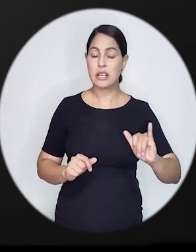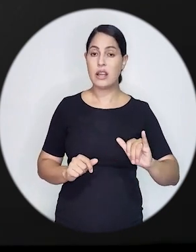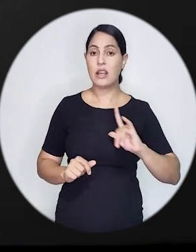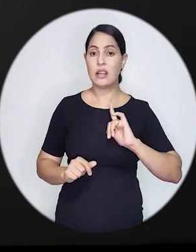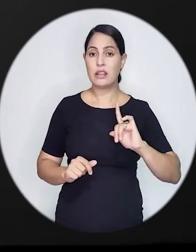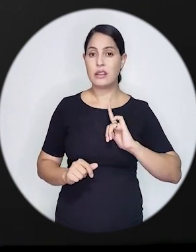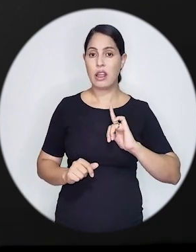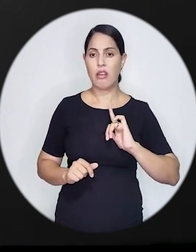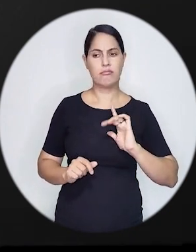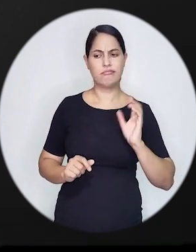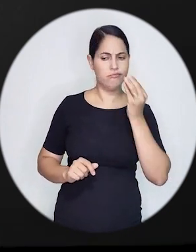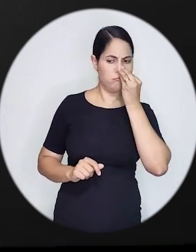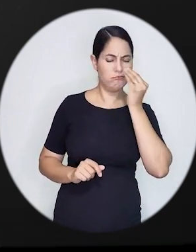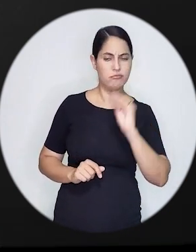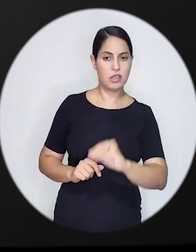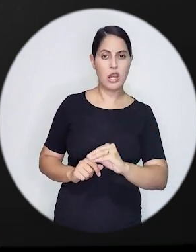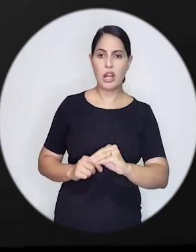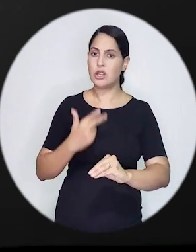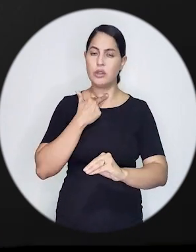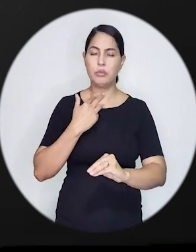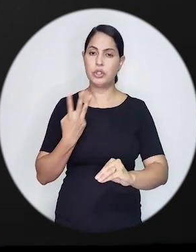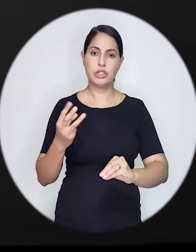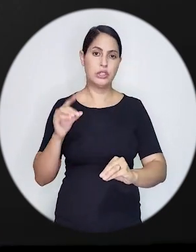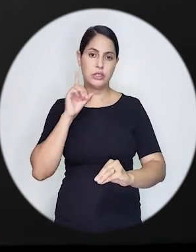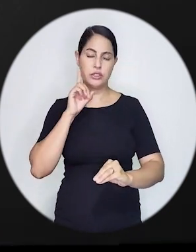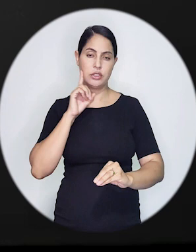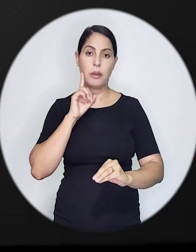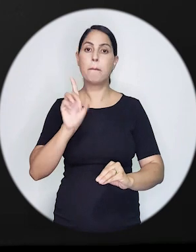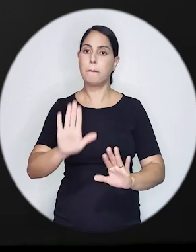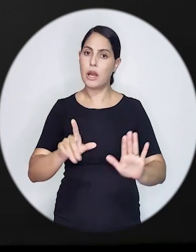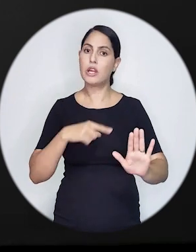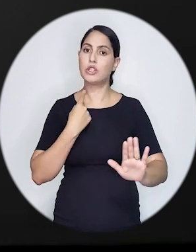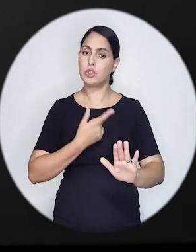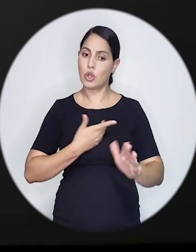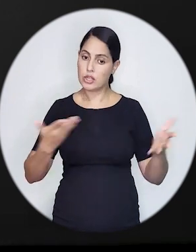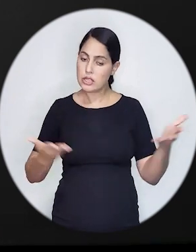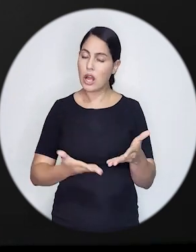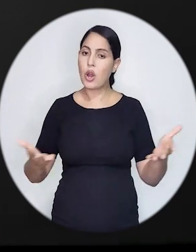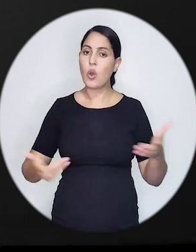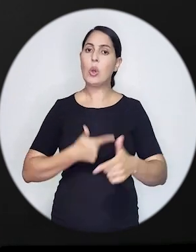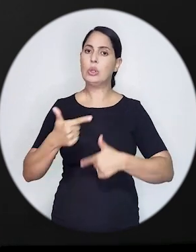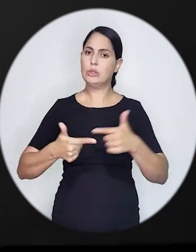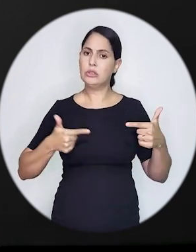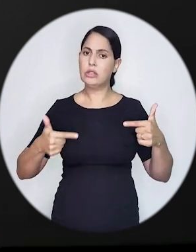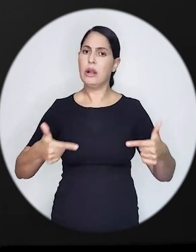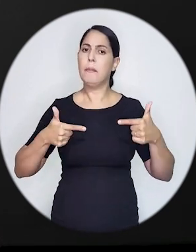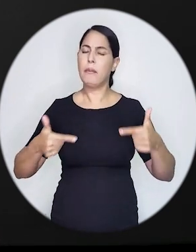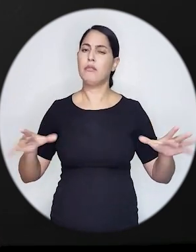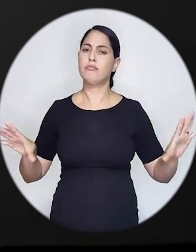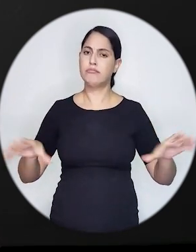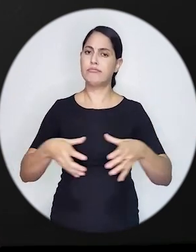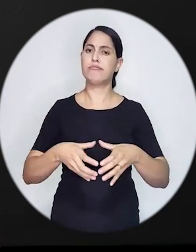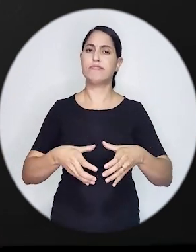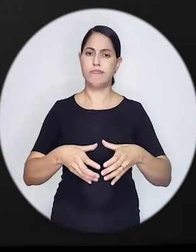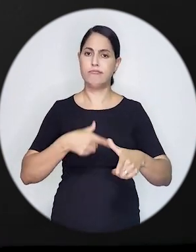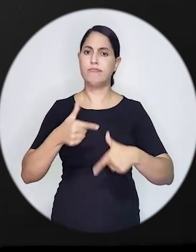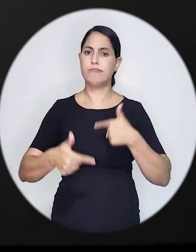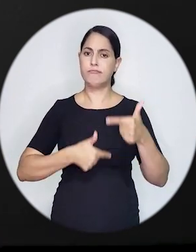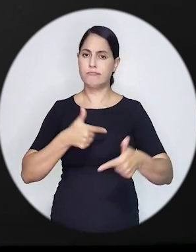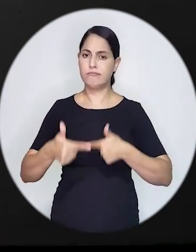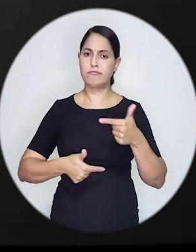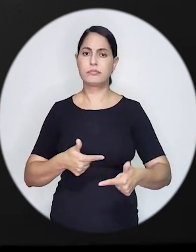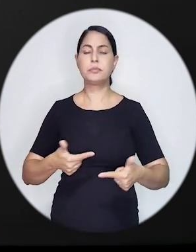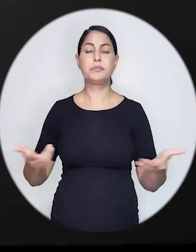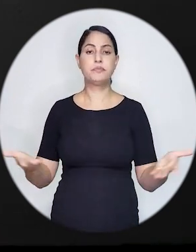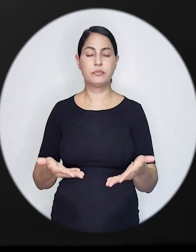dentro de 30 dias. Agora, inclusive por causa da automatização e do trabalho da comissão junto a esse comitê, a